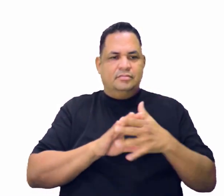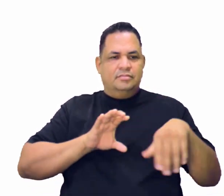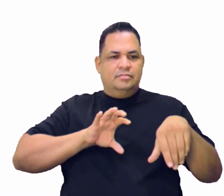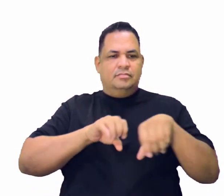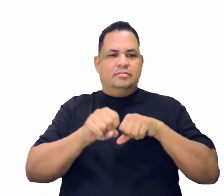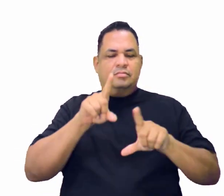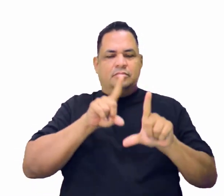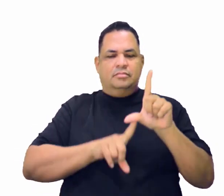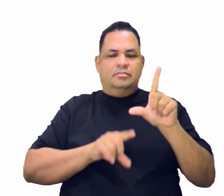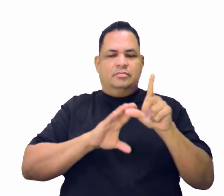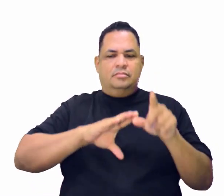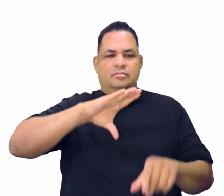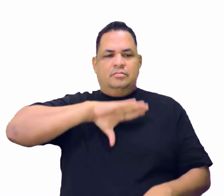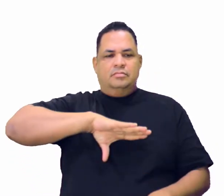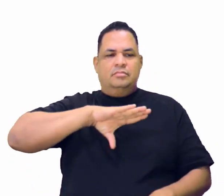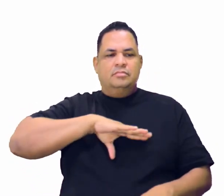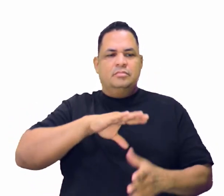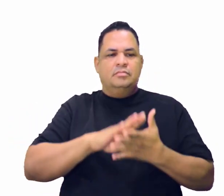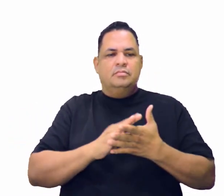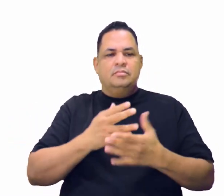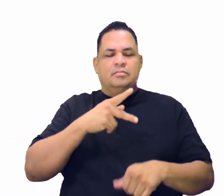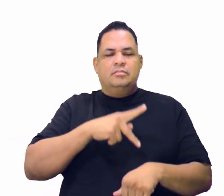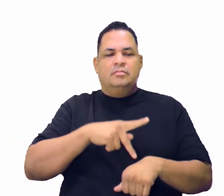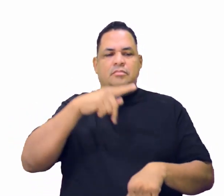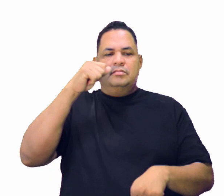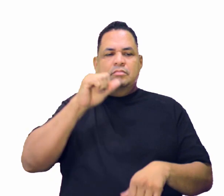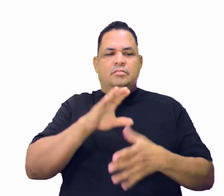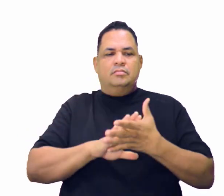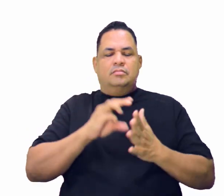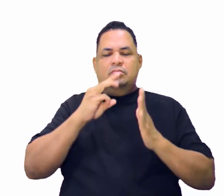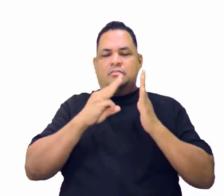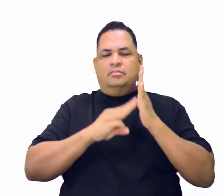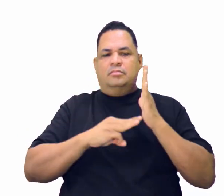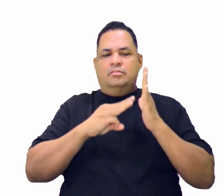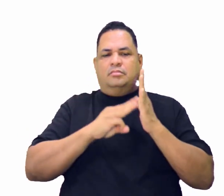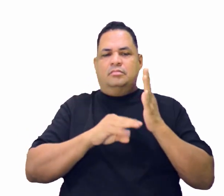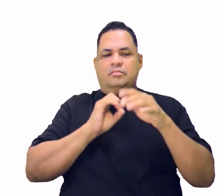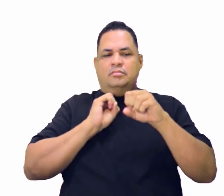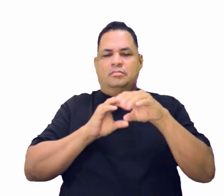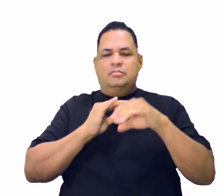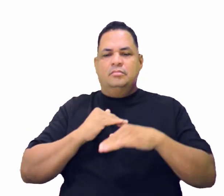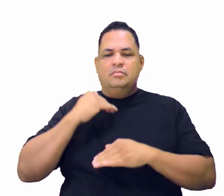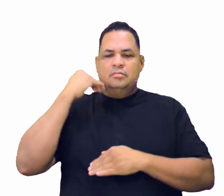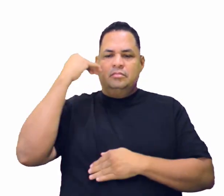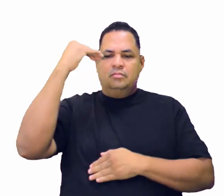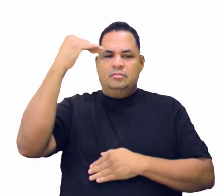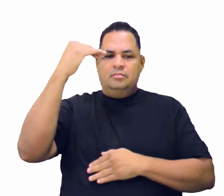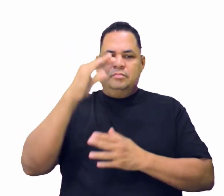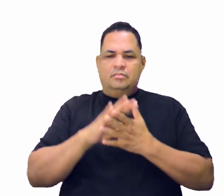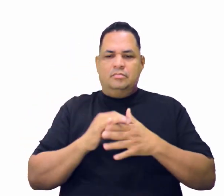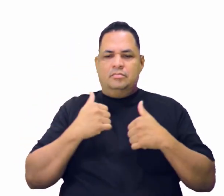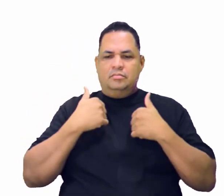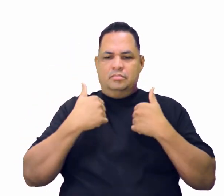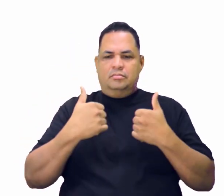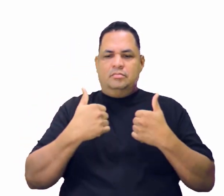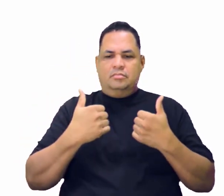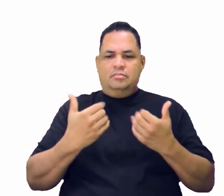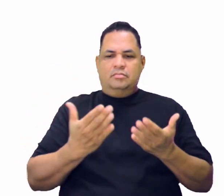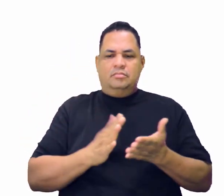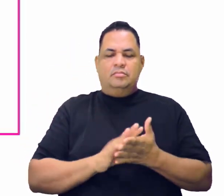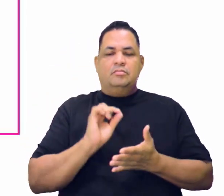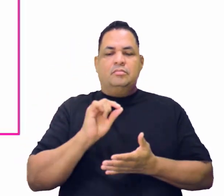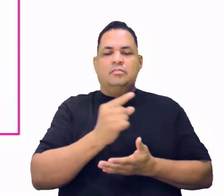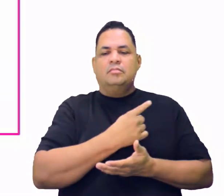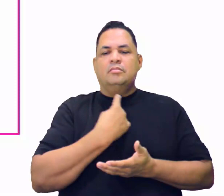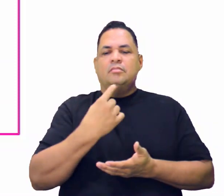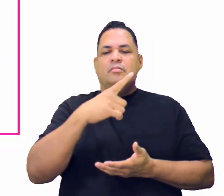em Letras de Português, né? E pós-graduada em Metodologia do Ensino Superior. Beleza? Então, o que